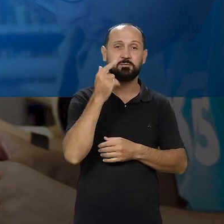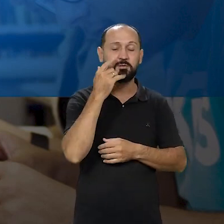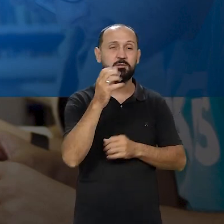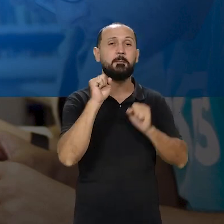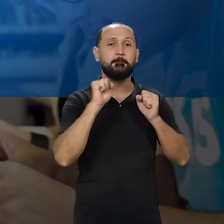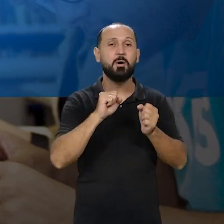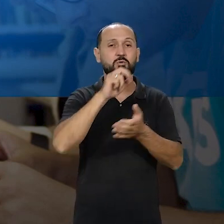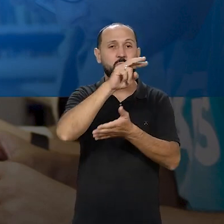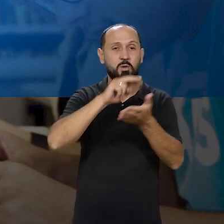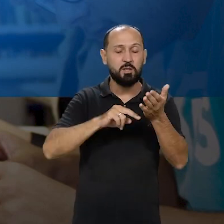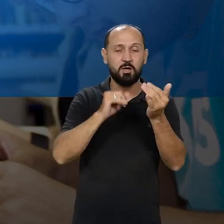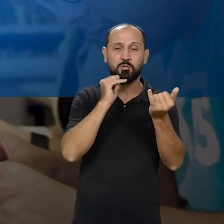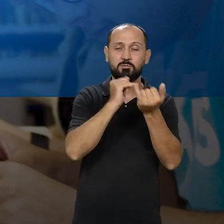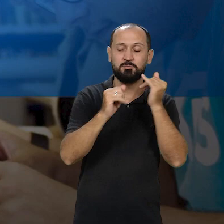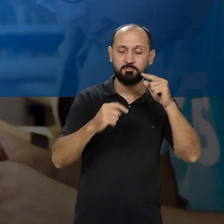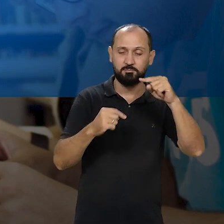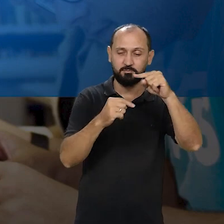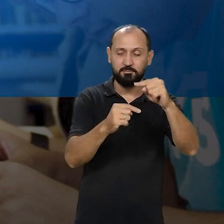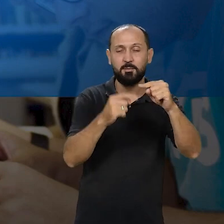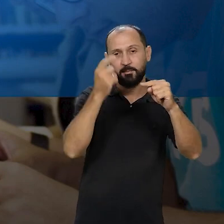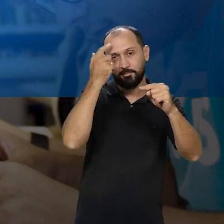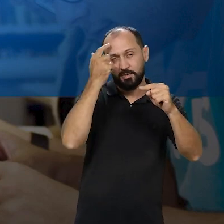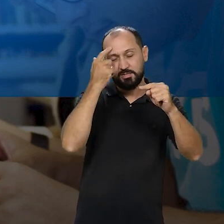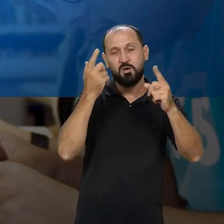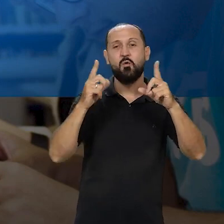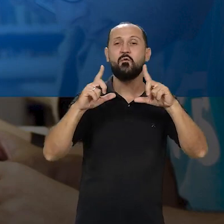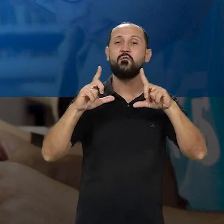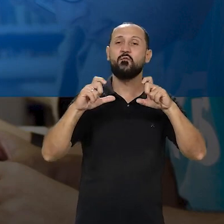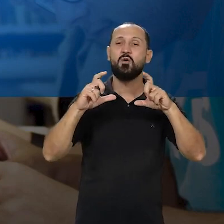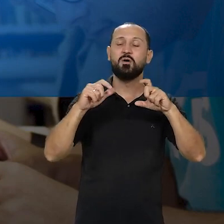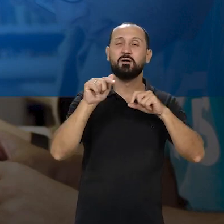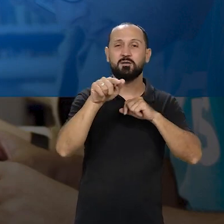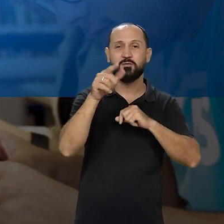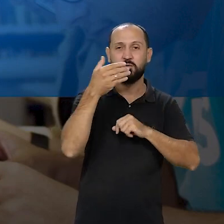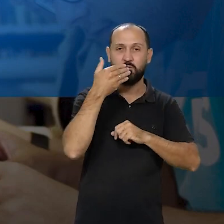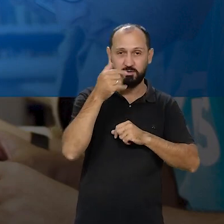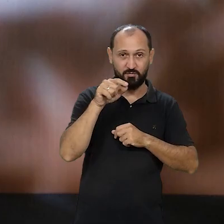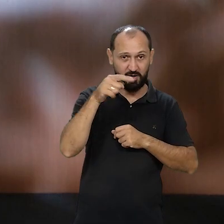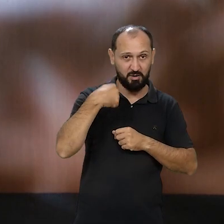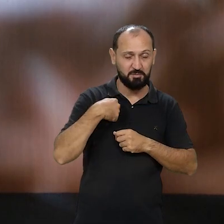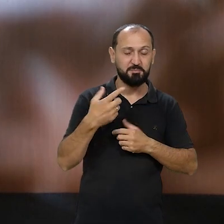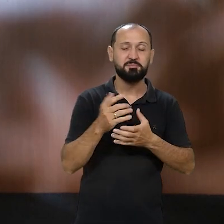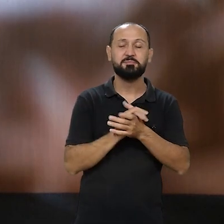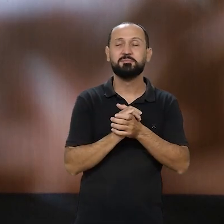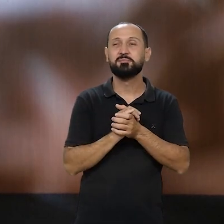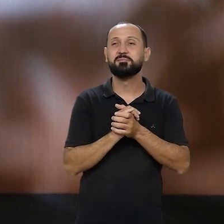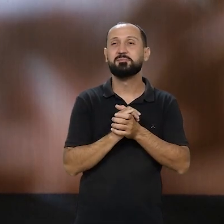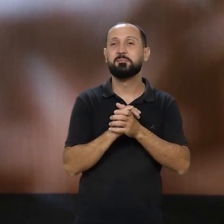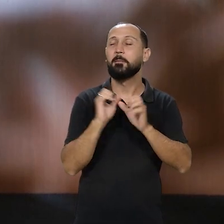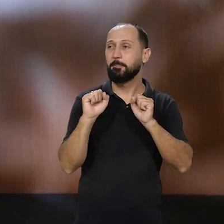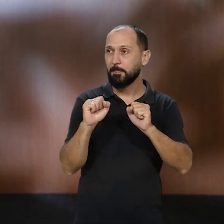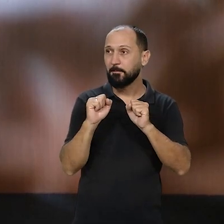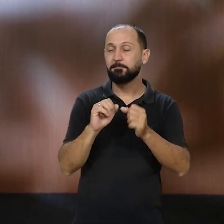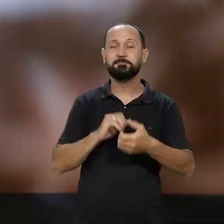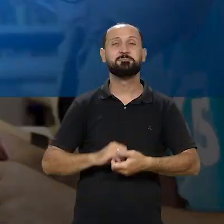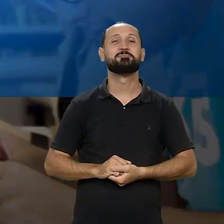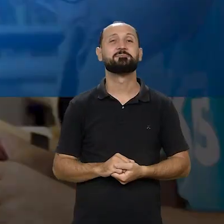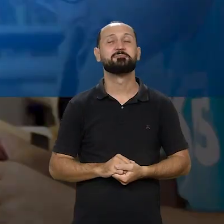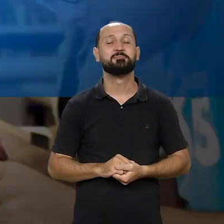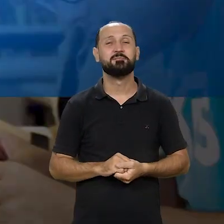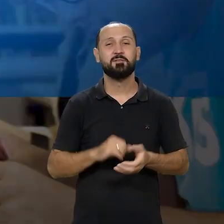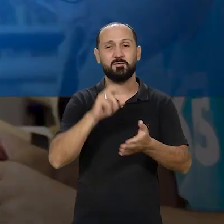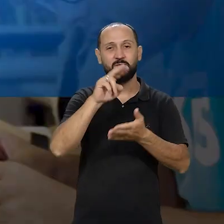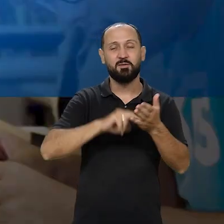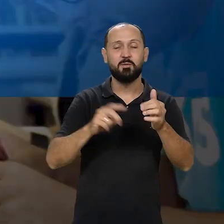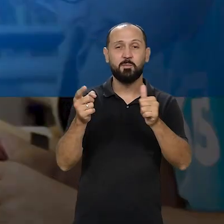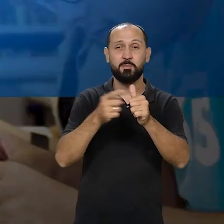eu posso ler um trechinho. Eu pensei em ler justo Fotografia, né? Que é esse que você mencionou. O Por que você favor, acha? por favor. Vamos lá? Eu vou ler